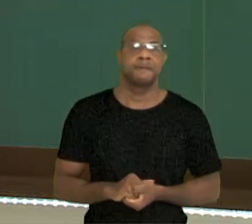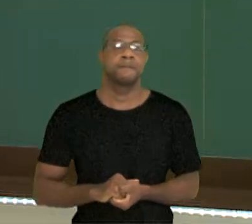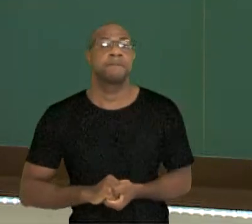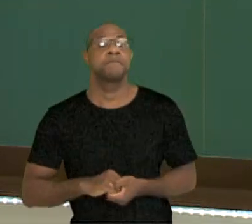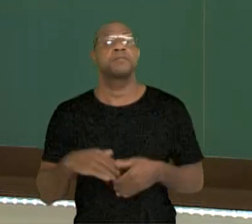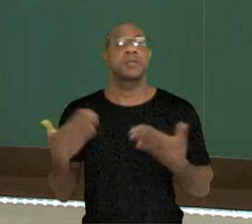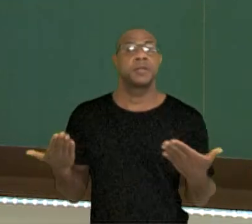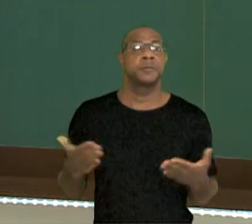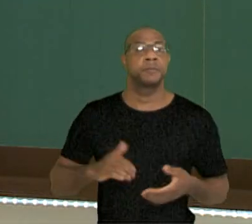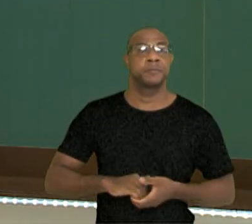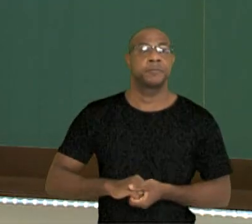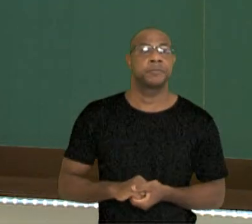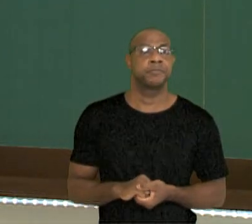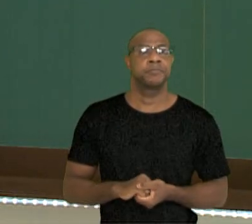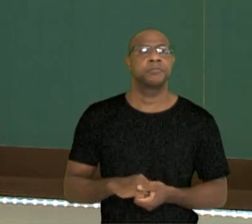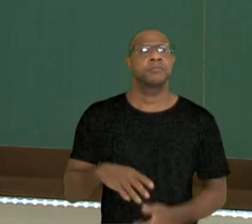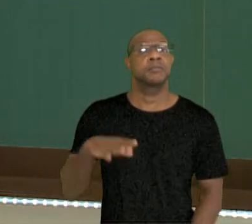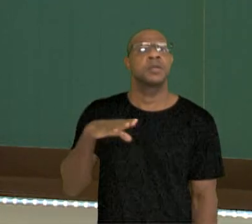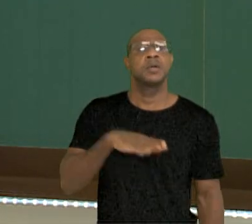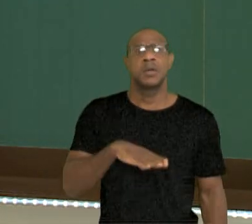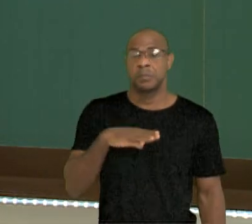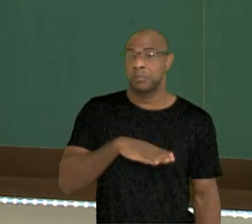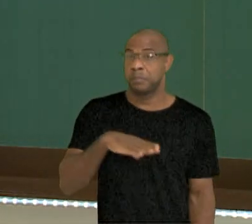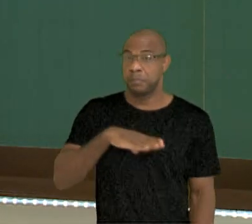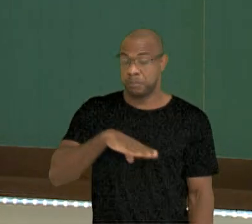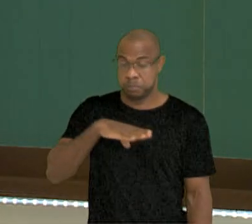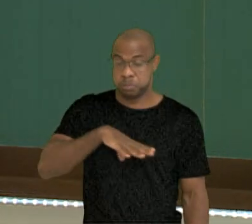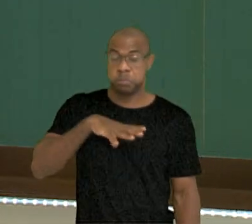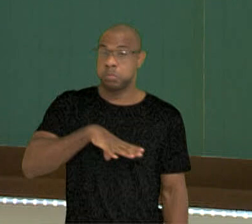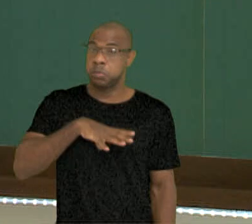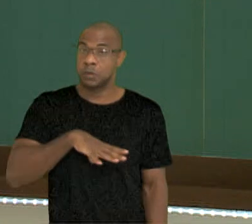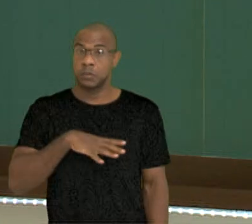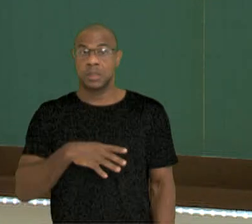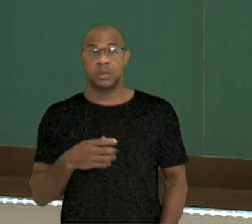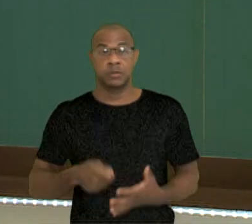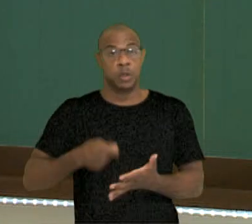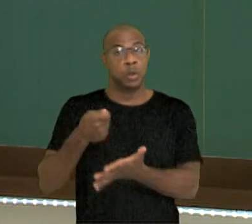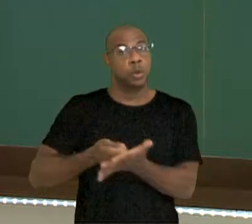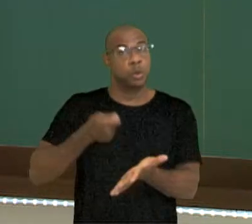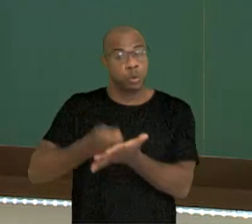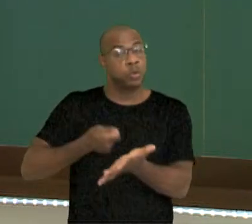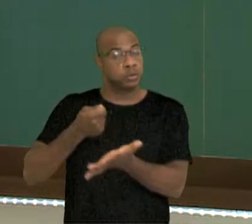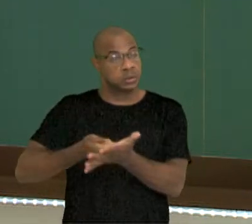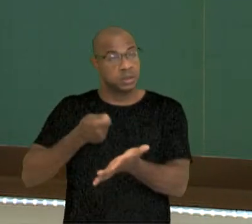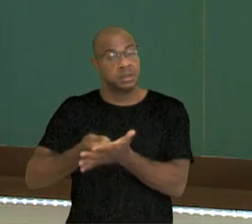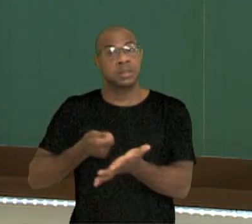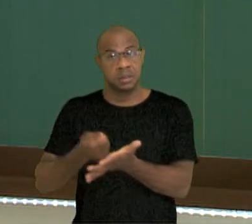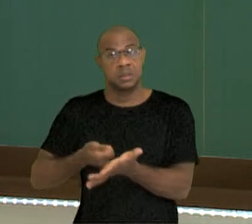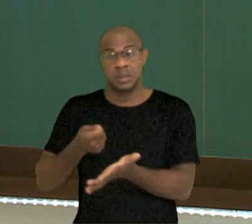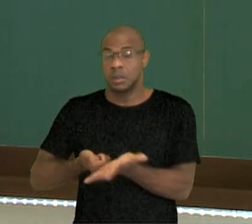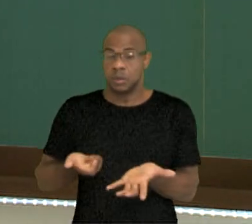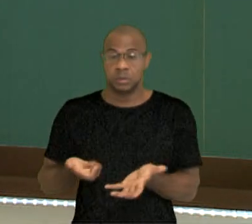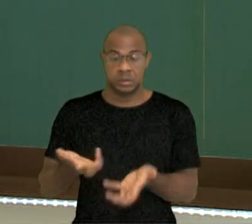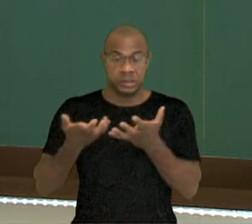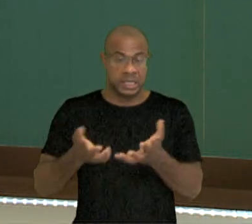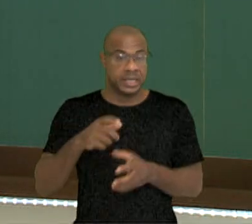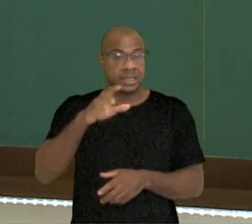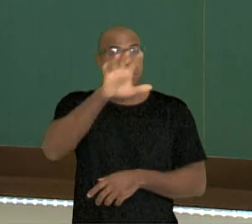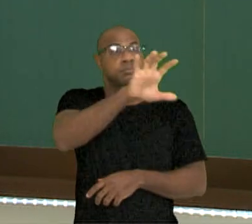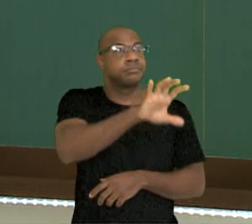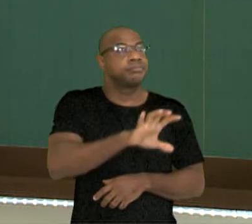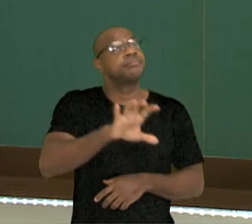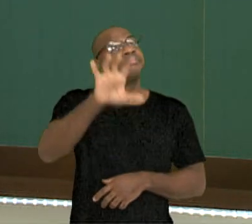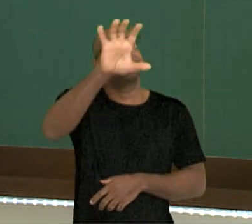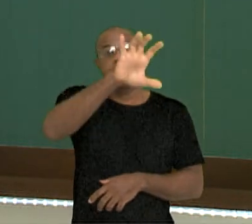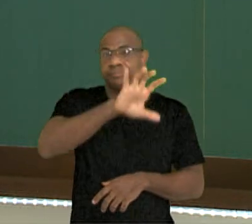E aí, Portugal reivindica essas terras a partir do avanço para o interior, e ele viu que tinha muitas